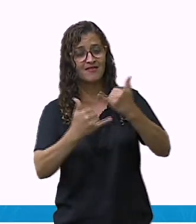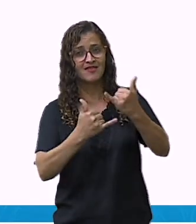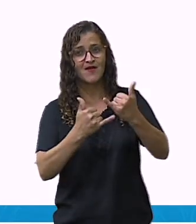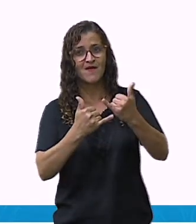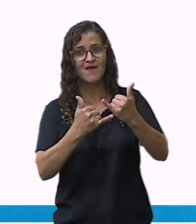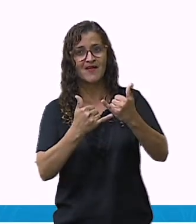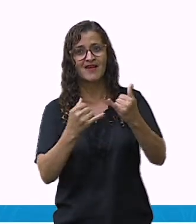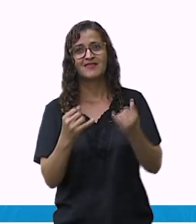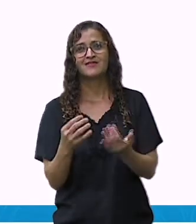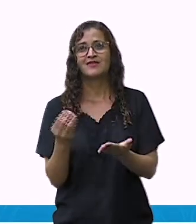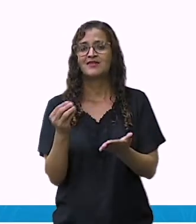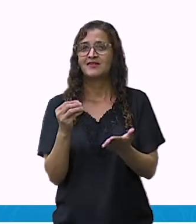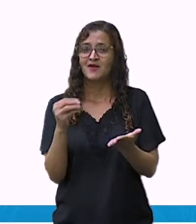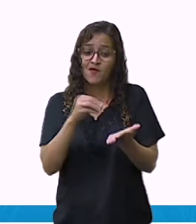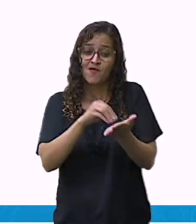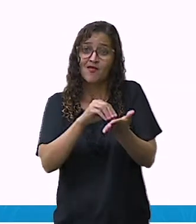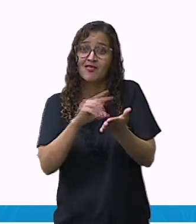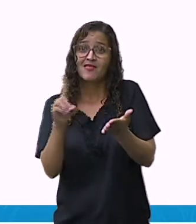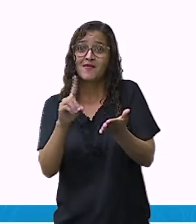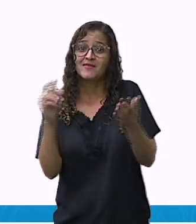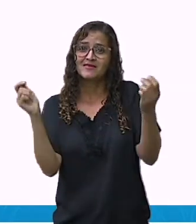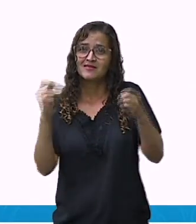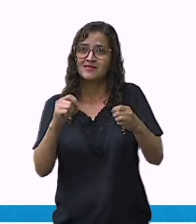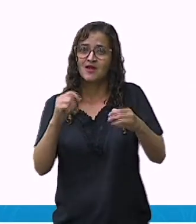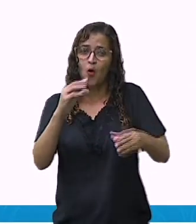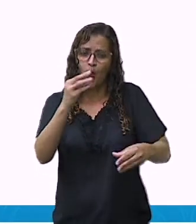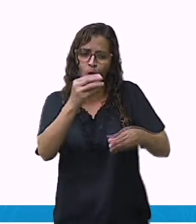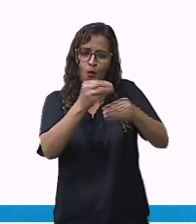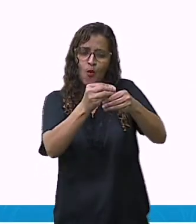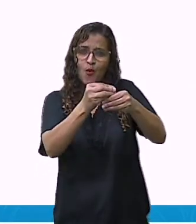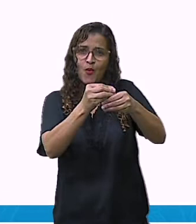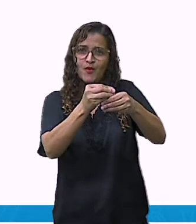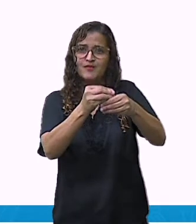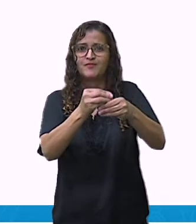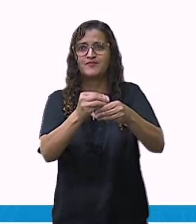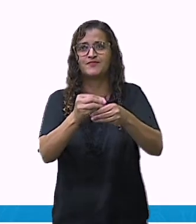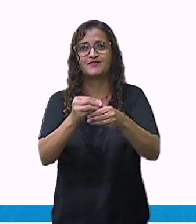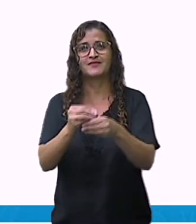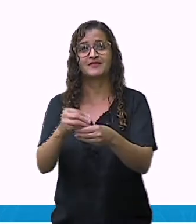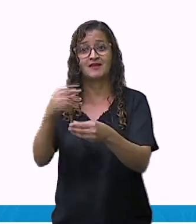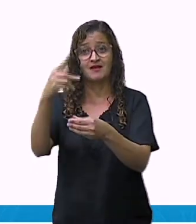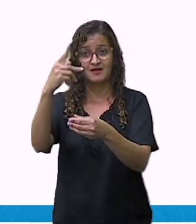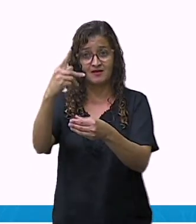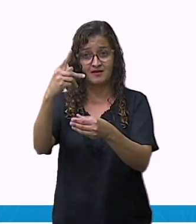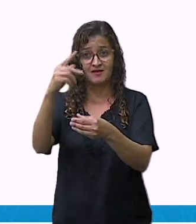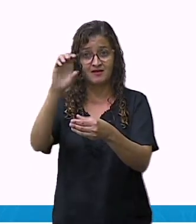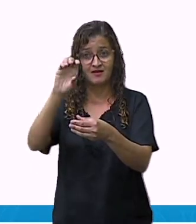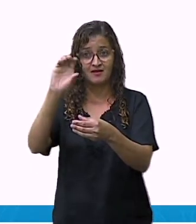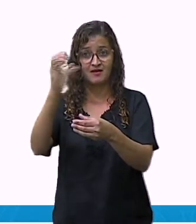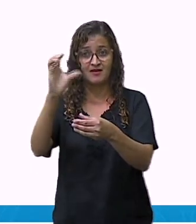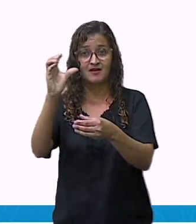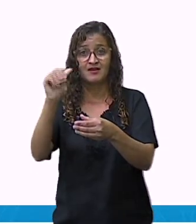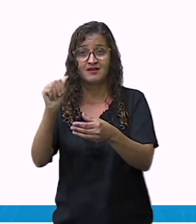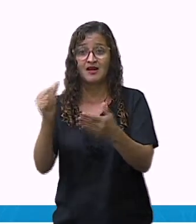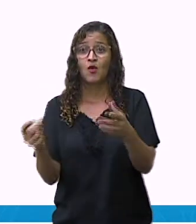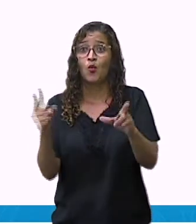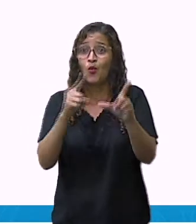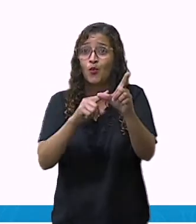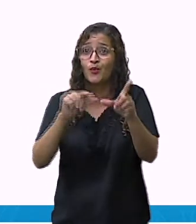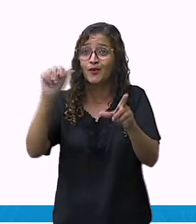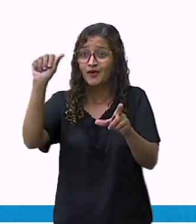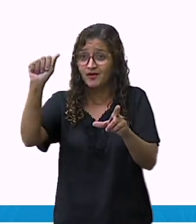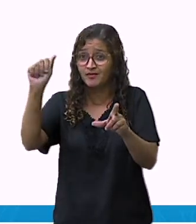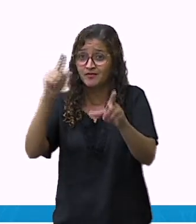Então, existe uma diferença do sentido da palavra peça na letra A e